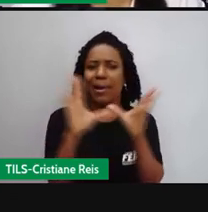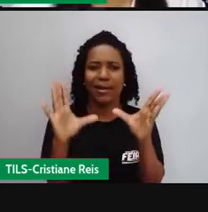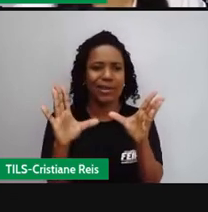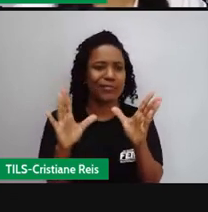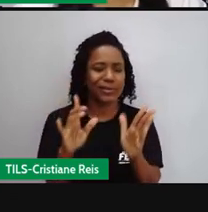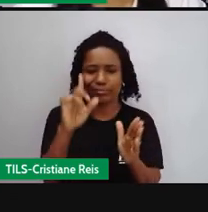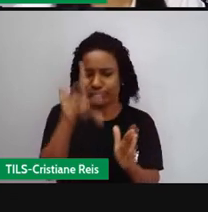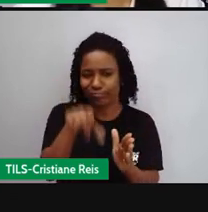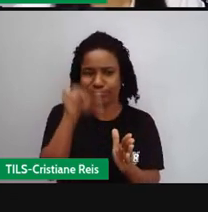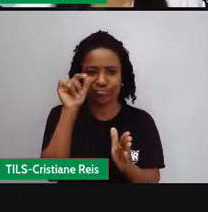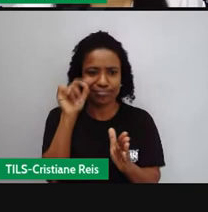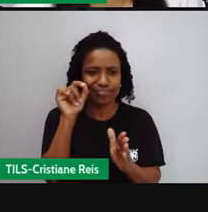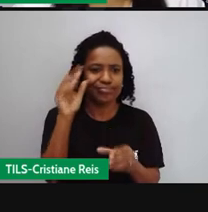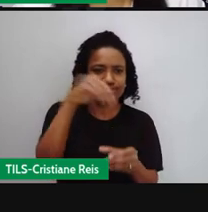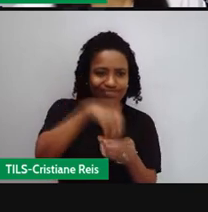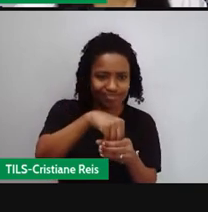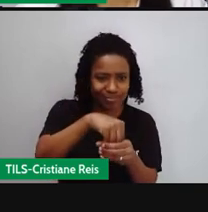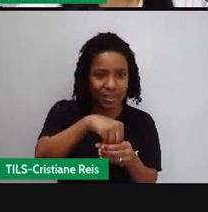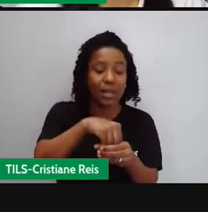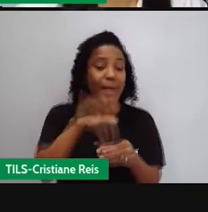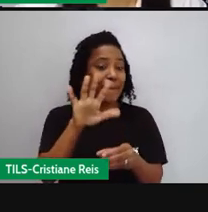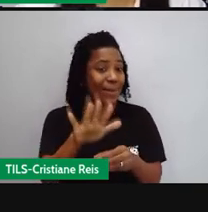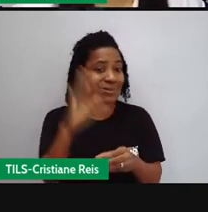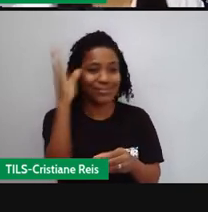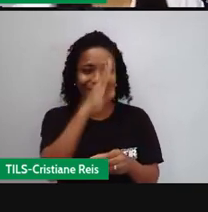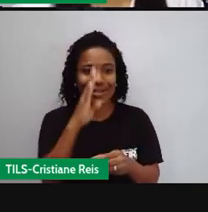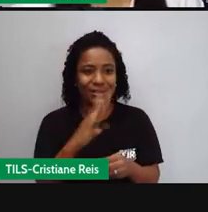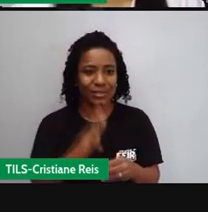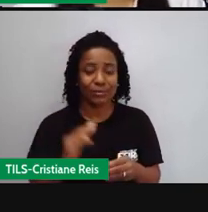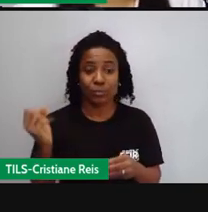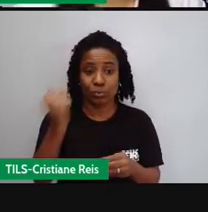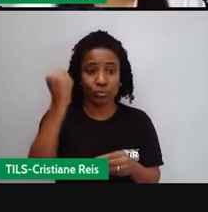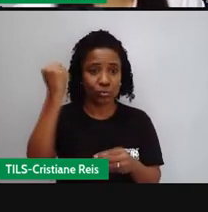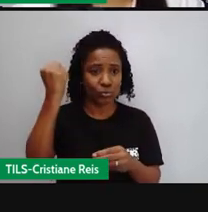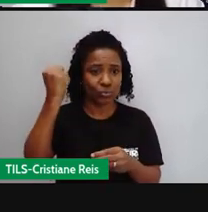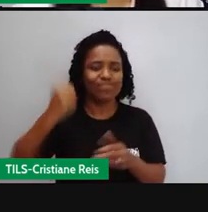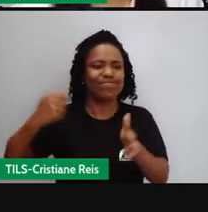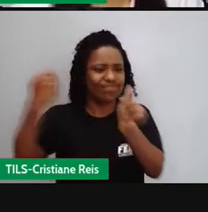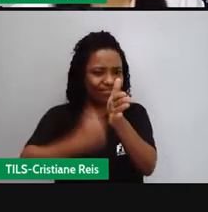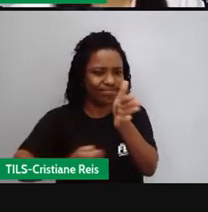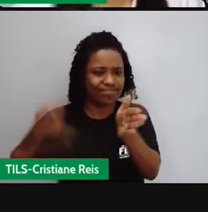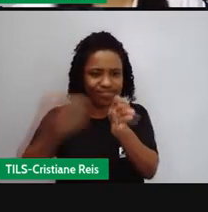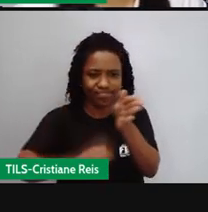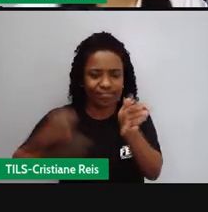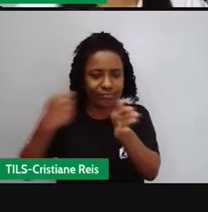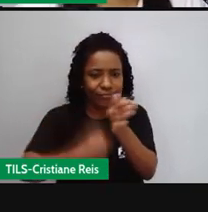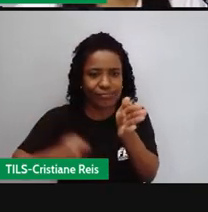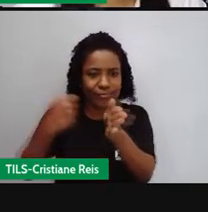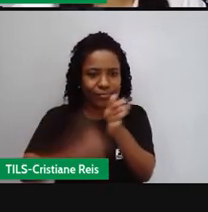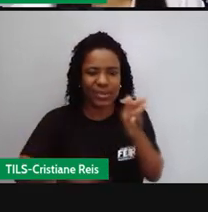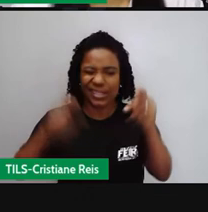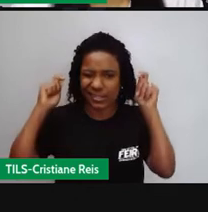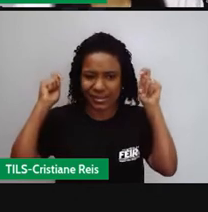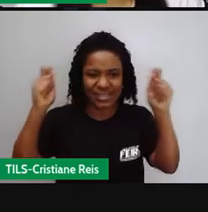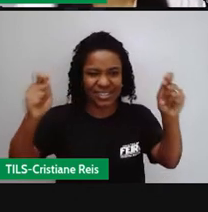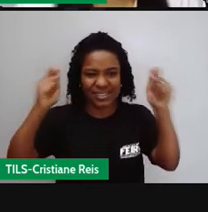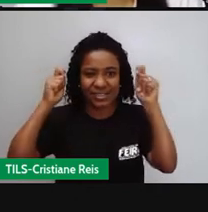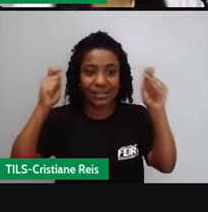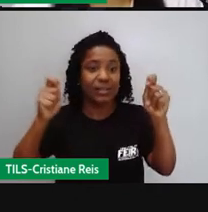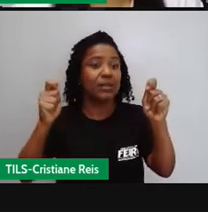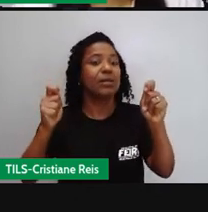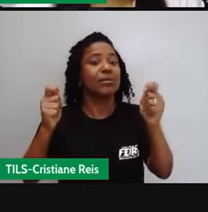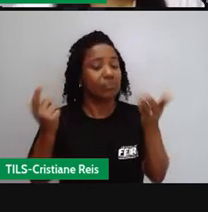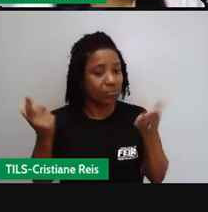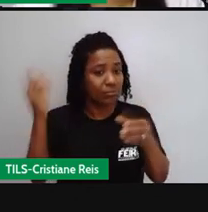através das lutas, né, foram reconquistando a sua participação. o direito de poder participar